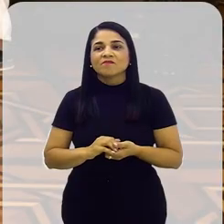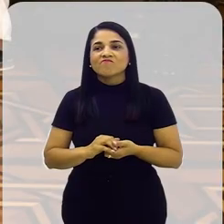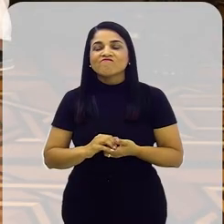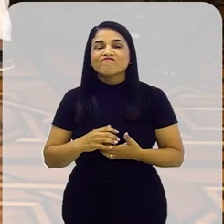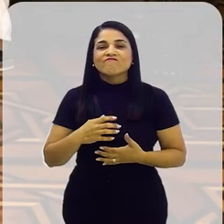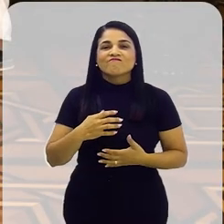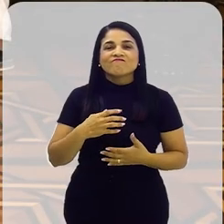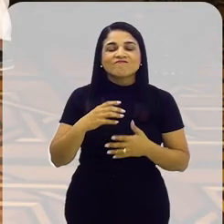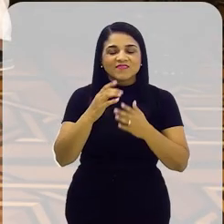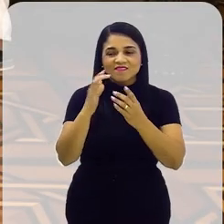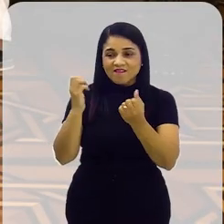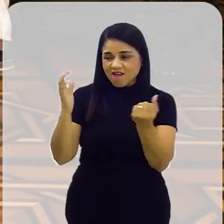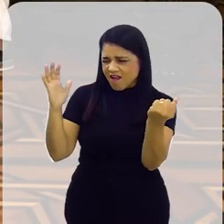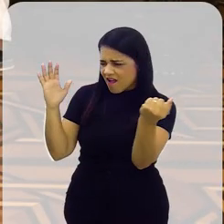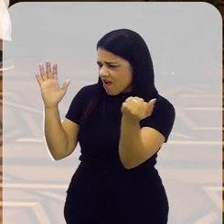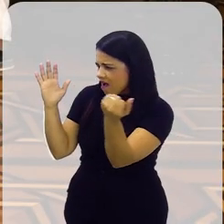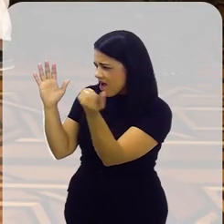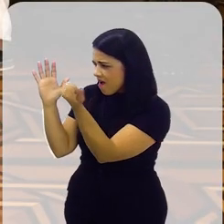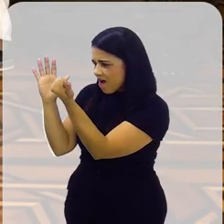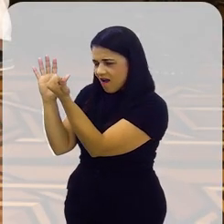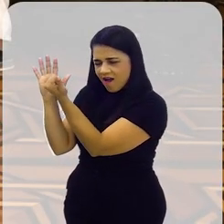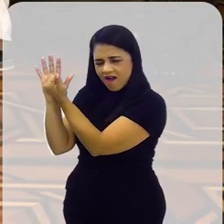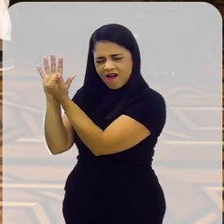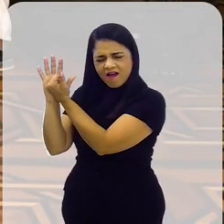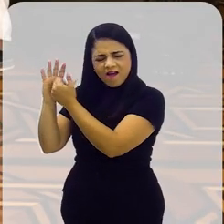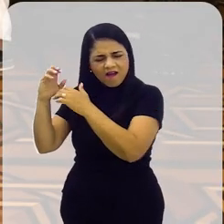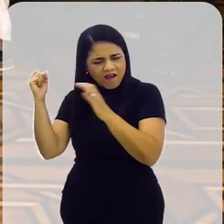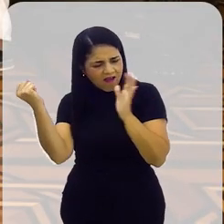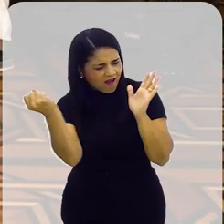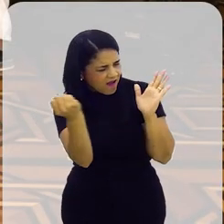Teu sangue